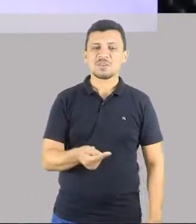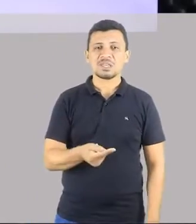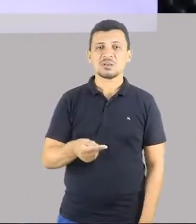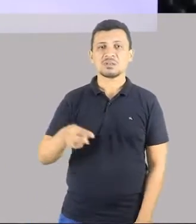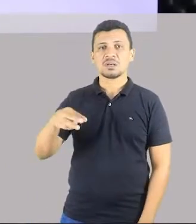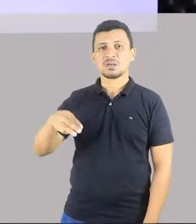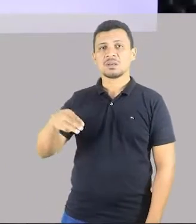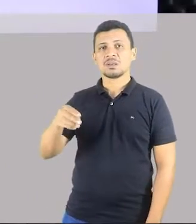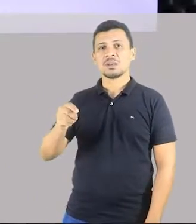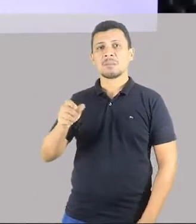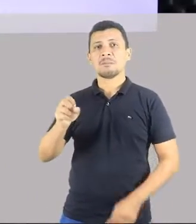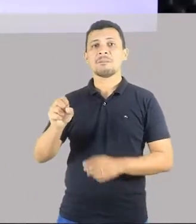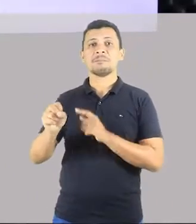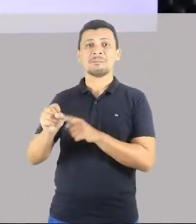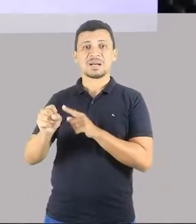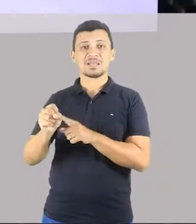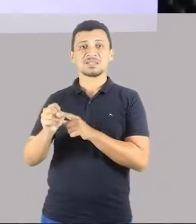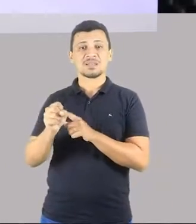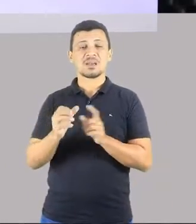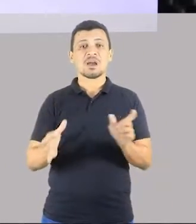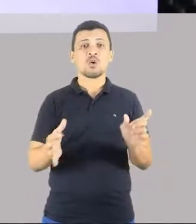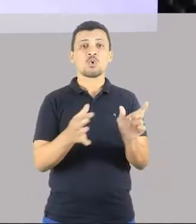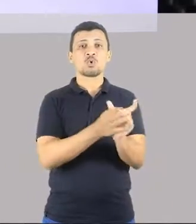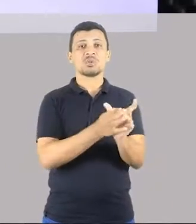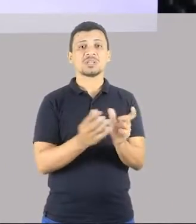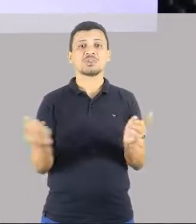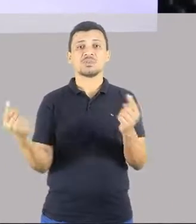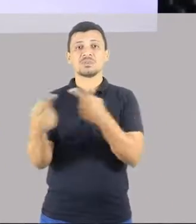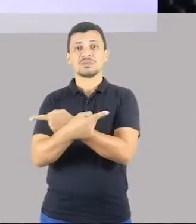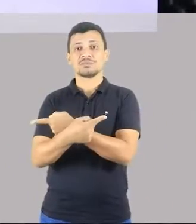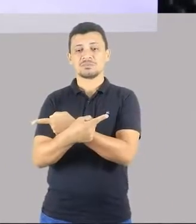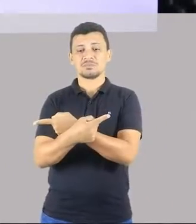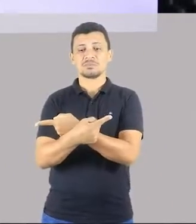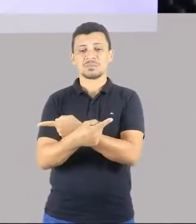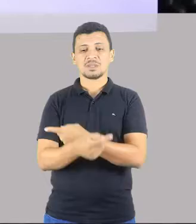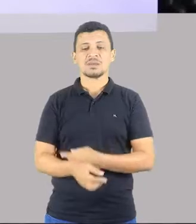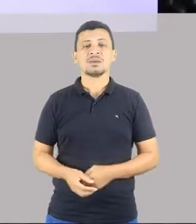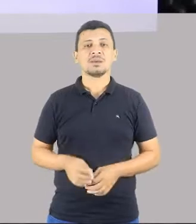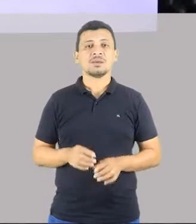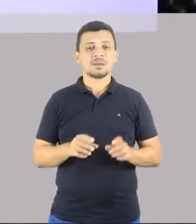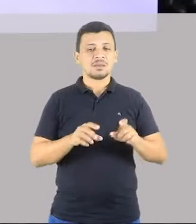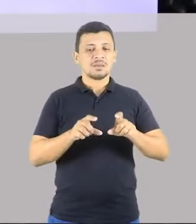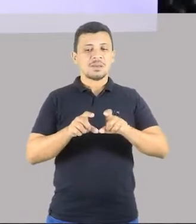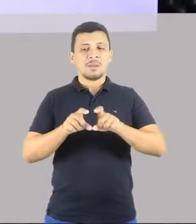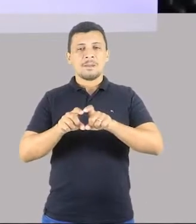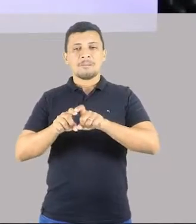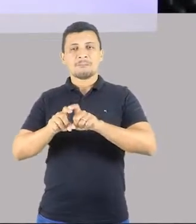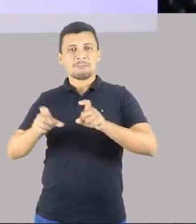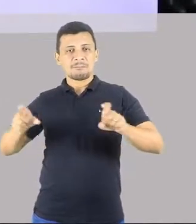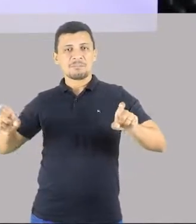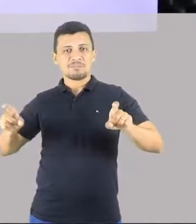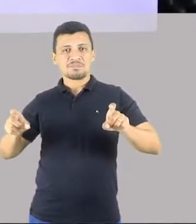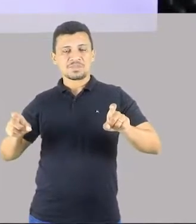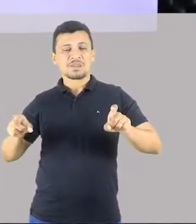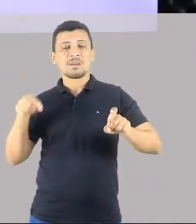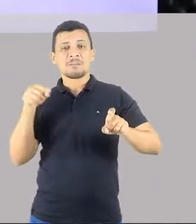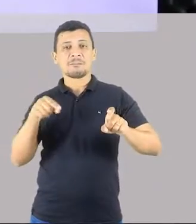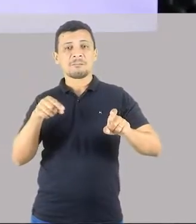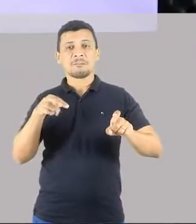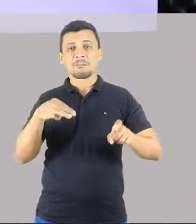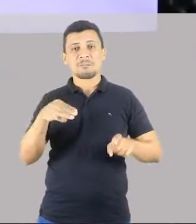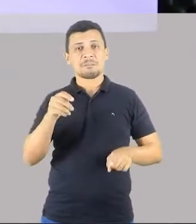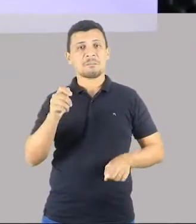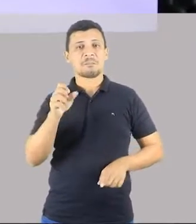ele é um conectivo adversativo. A oração, mas seu objetivo não seria